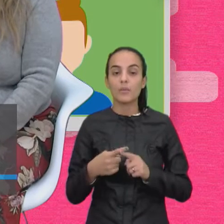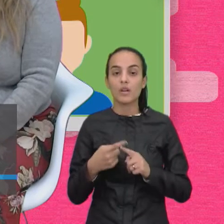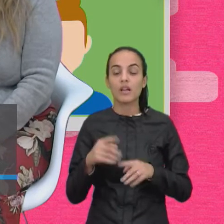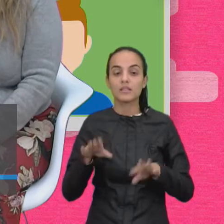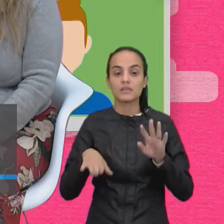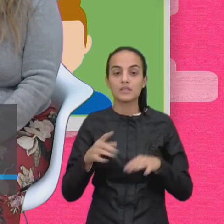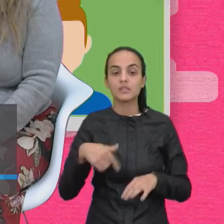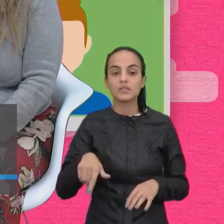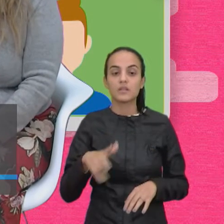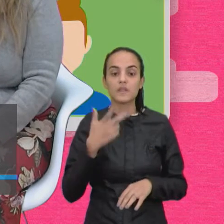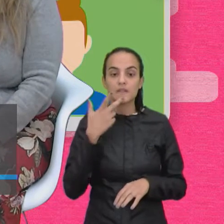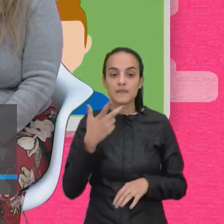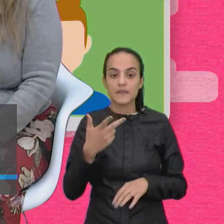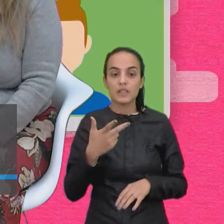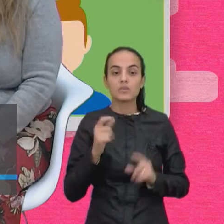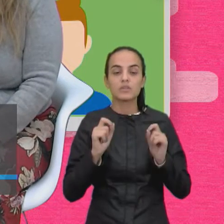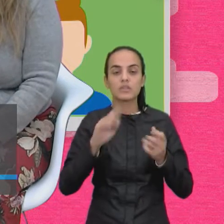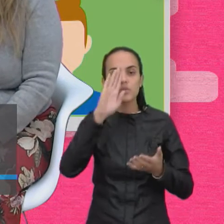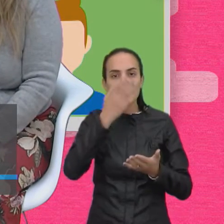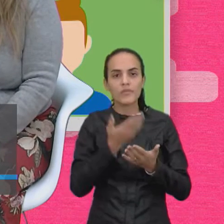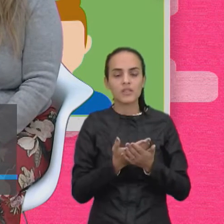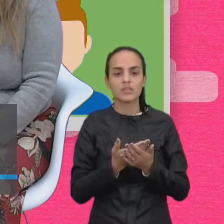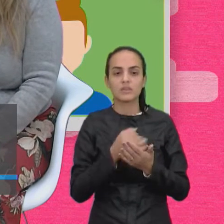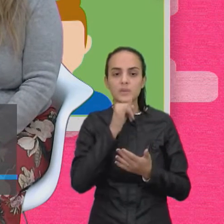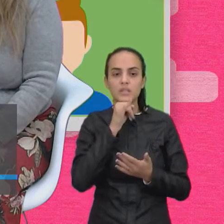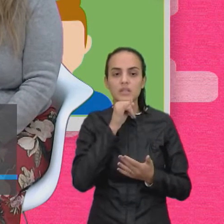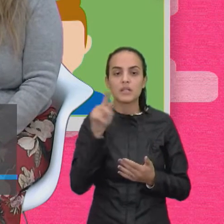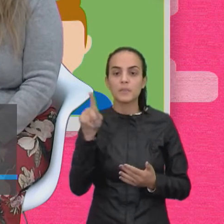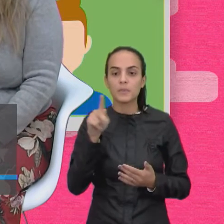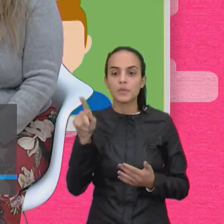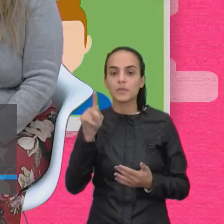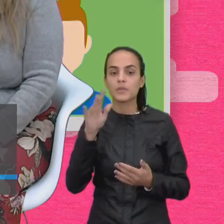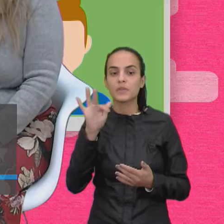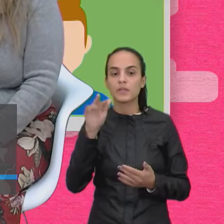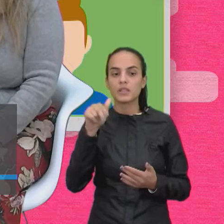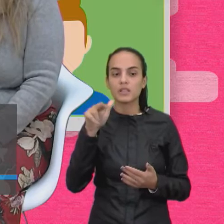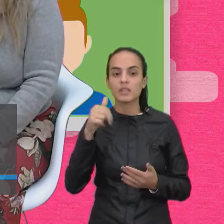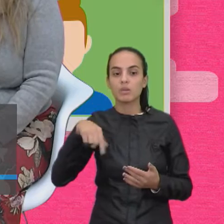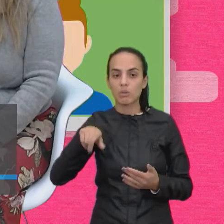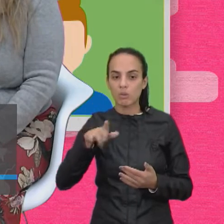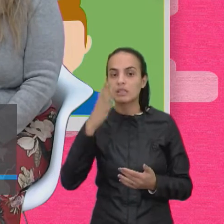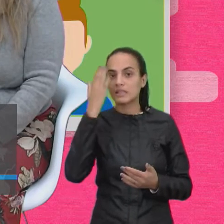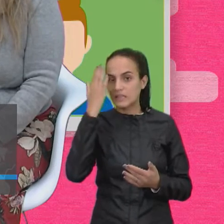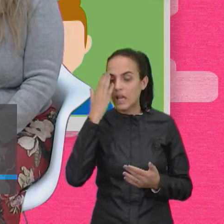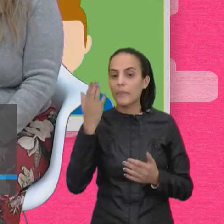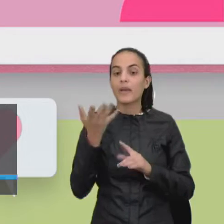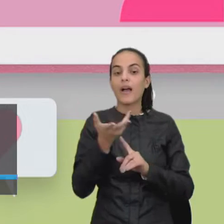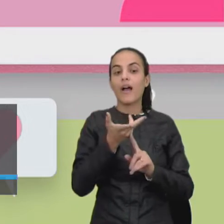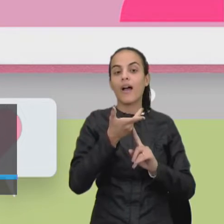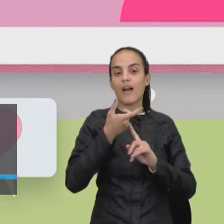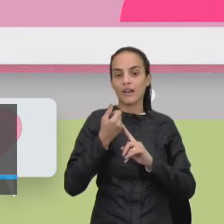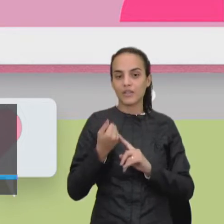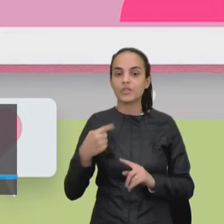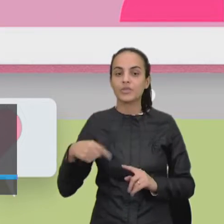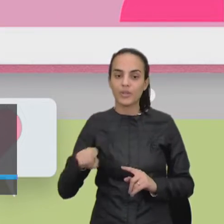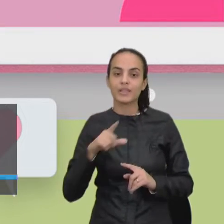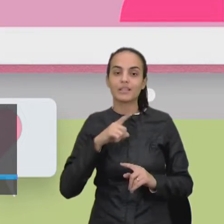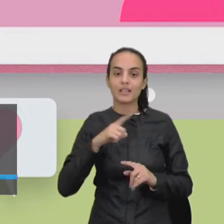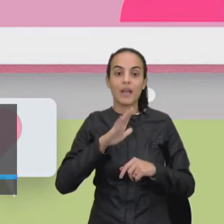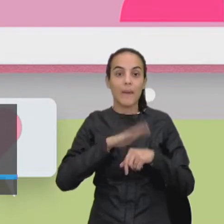falando com credibilidade. Então, por exemplo, eu e a Prof. Fernanda sabemos um pouco sobre arte. Então, a gente tem um pouco